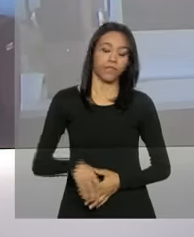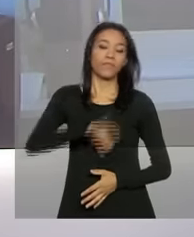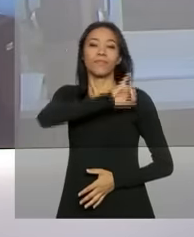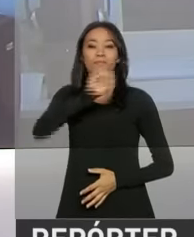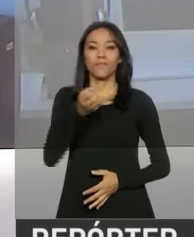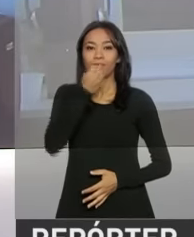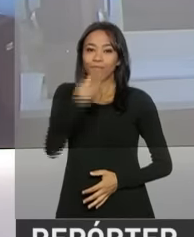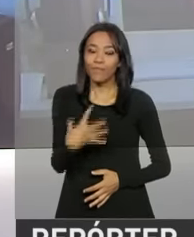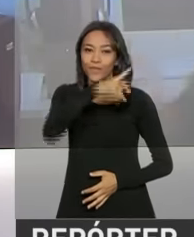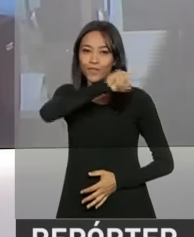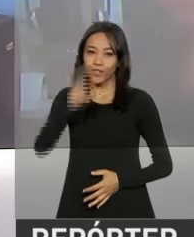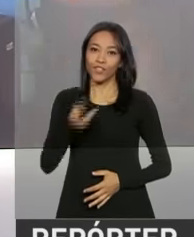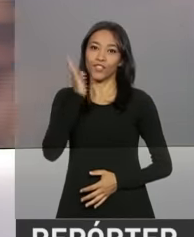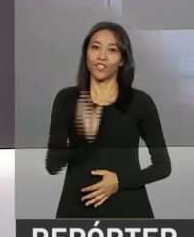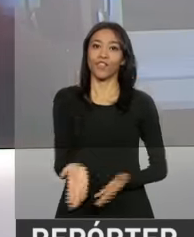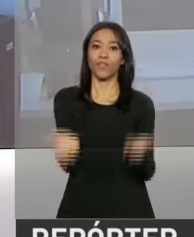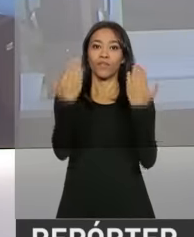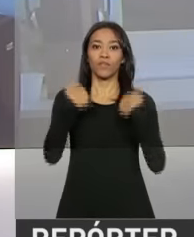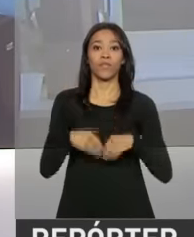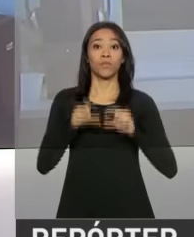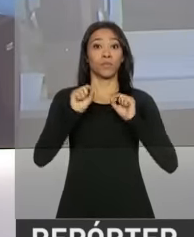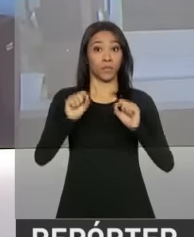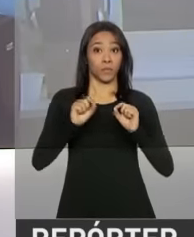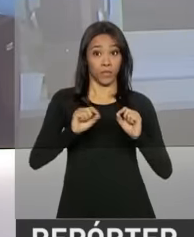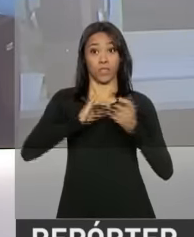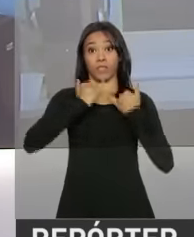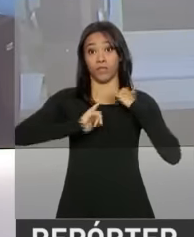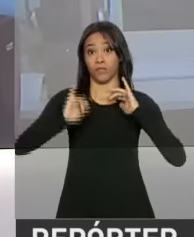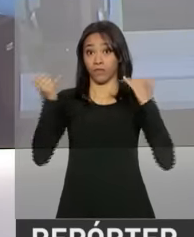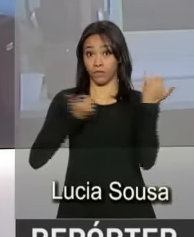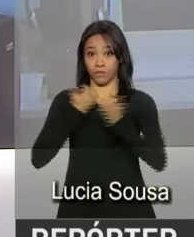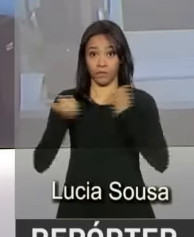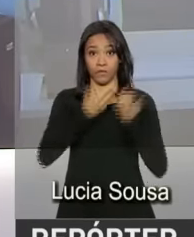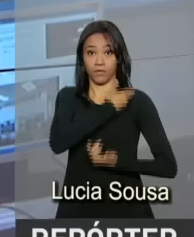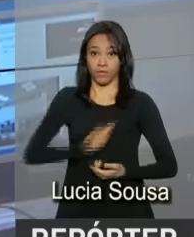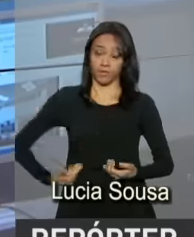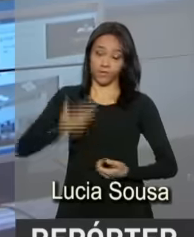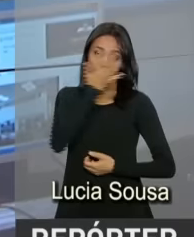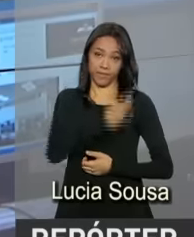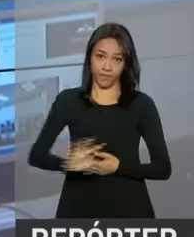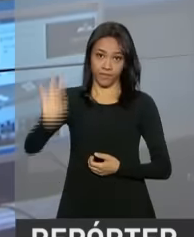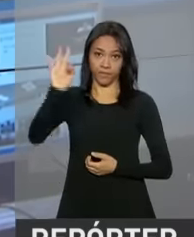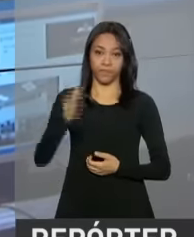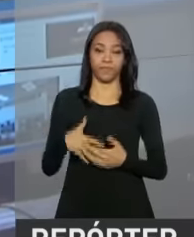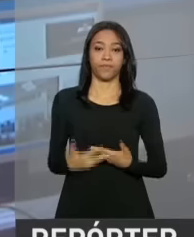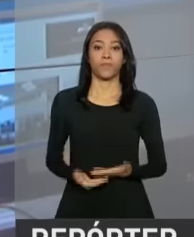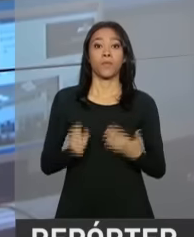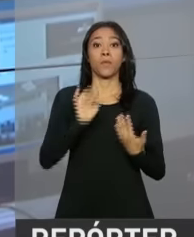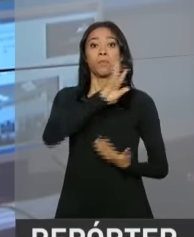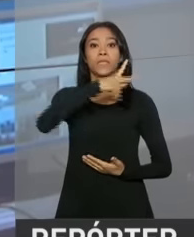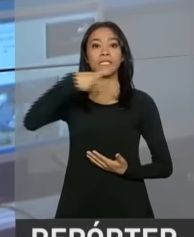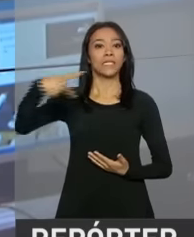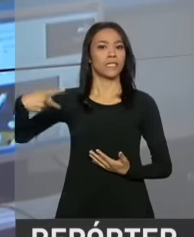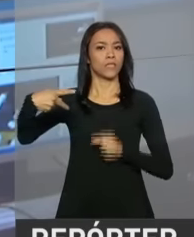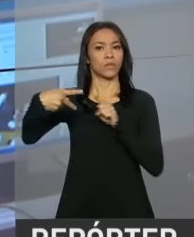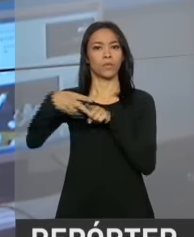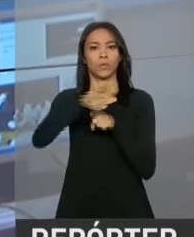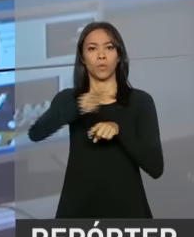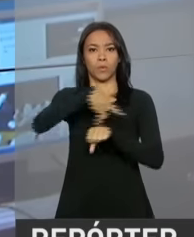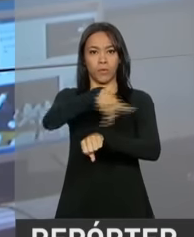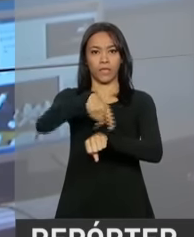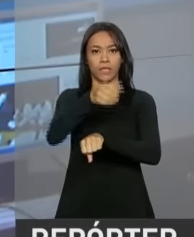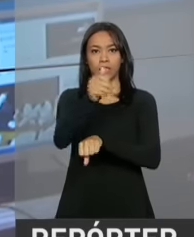Olá, bom dia. Estamos de volta com o repórter NBR e as notícias do governo federal. O presidente da Armênia está em